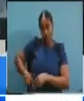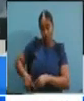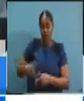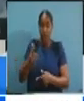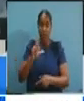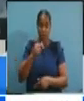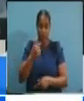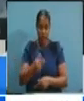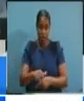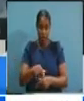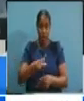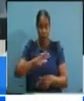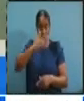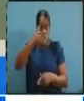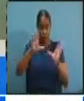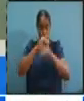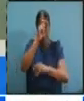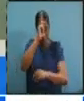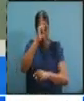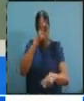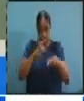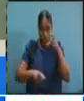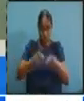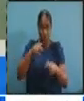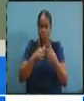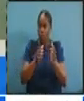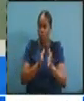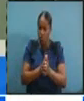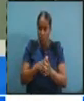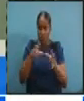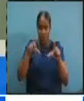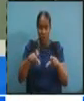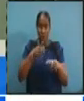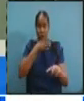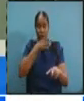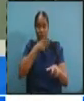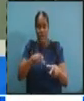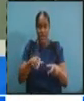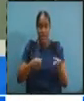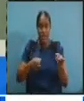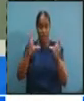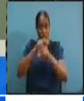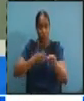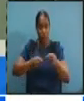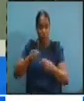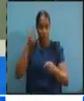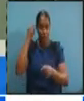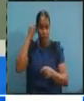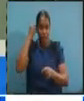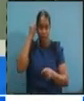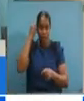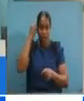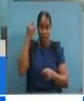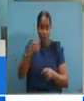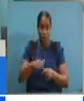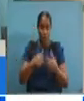princípio logo mais respeitoso tento do curso de instalação de polícia nove turcos obviamente tudo formação entende por ter alma tudo